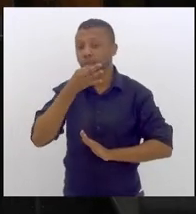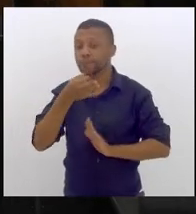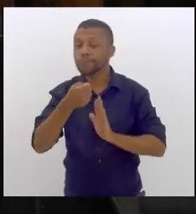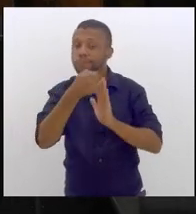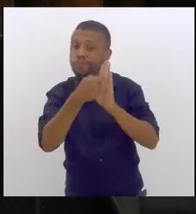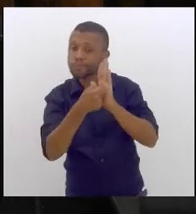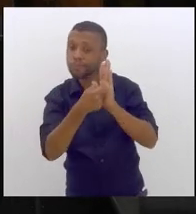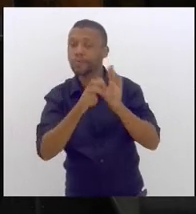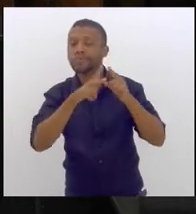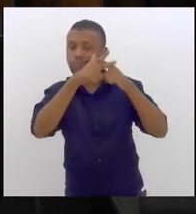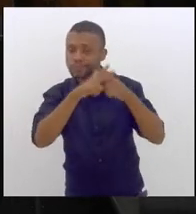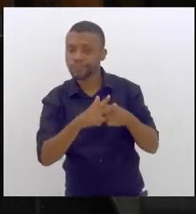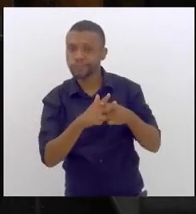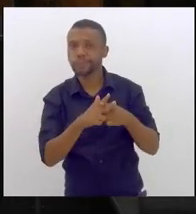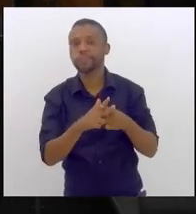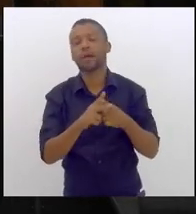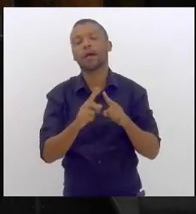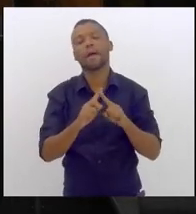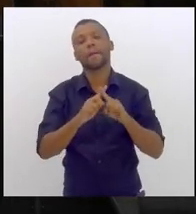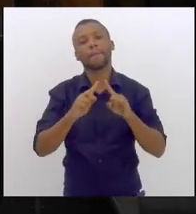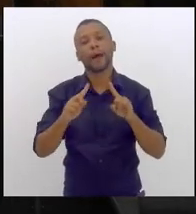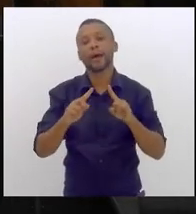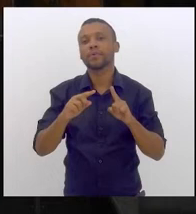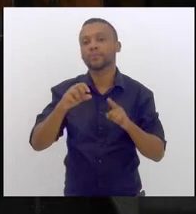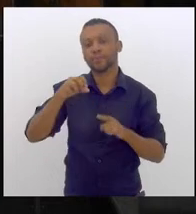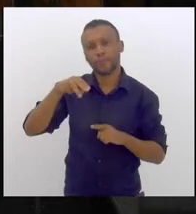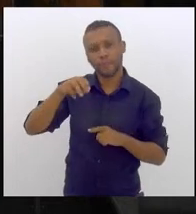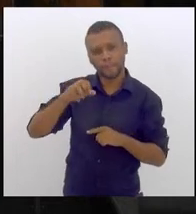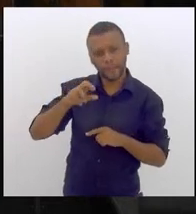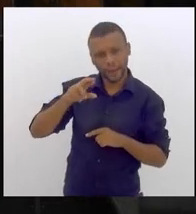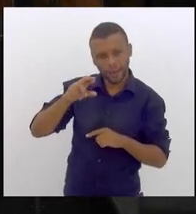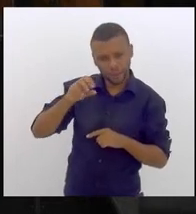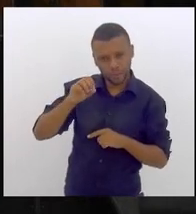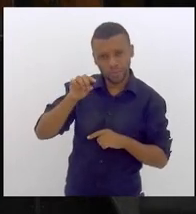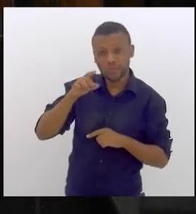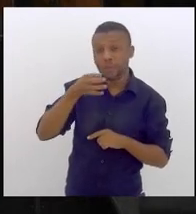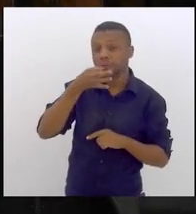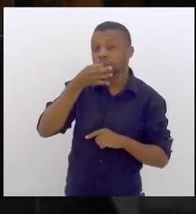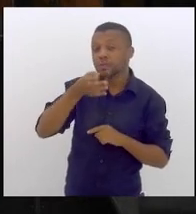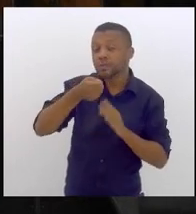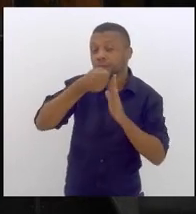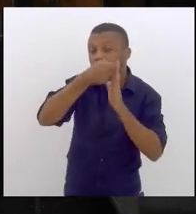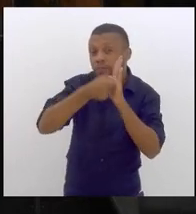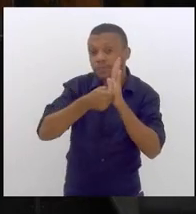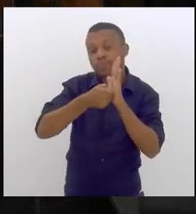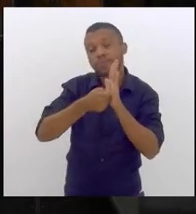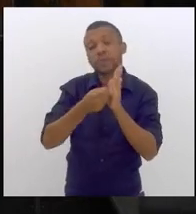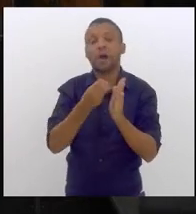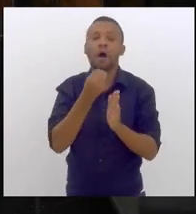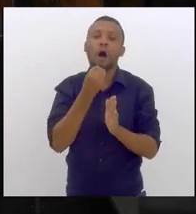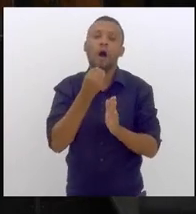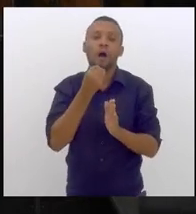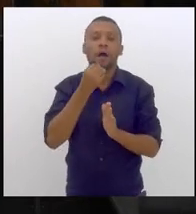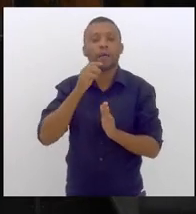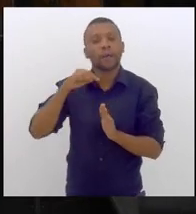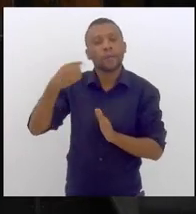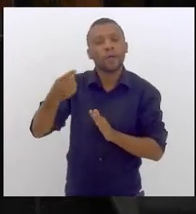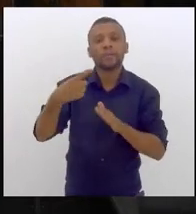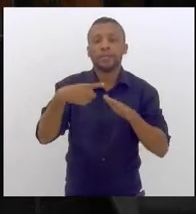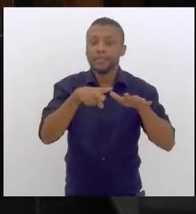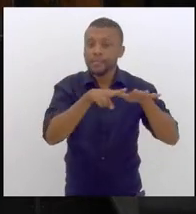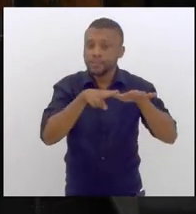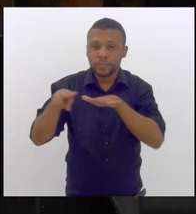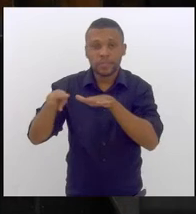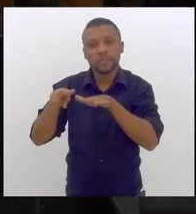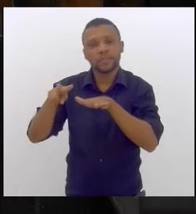apenas, mas tem, como me alertou o Marquinho, emendas de redação. Isso deve voltar provavelmente semana que vem. Então, agradeço e